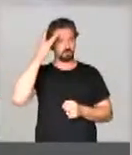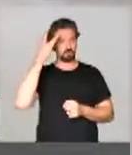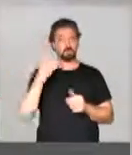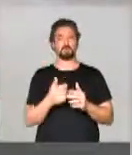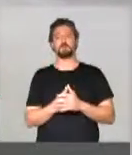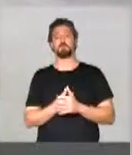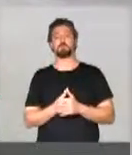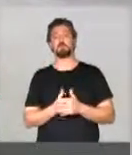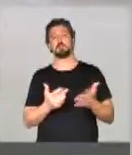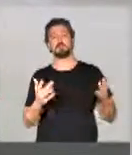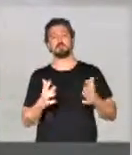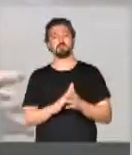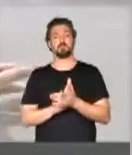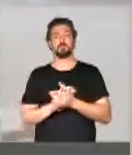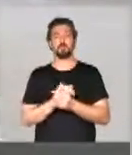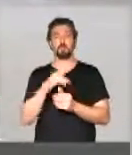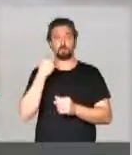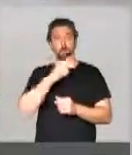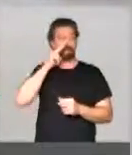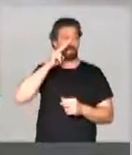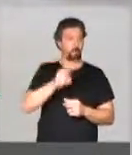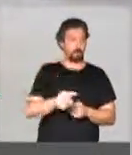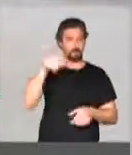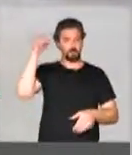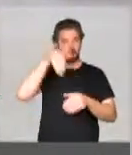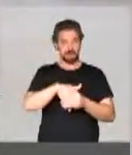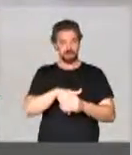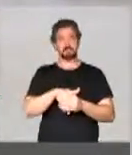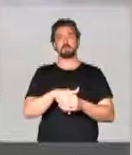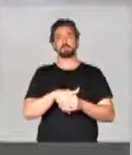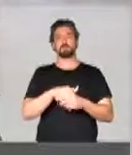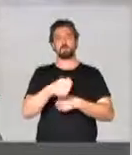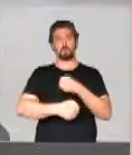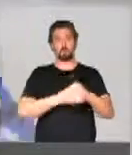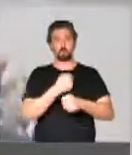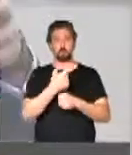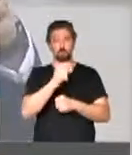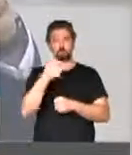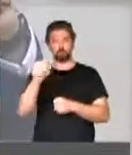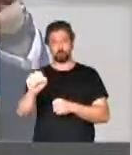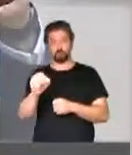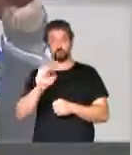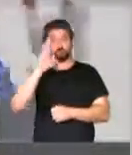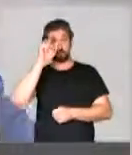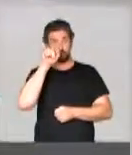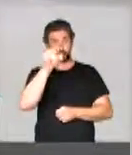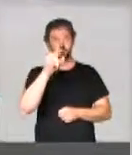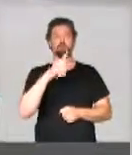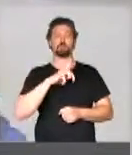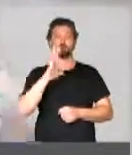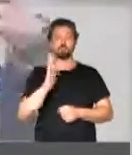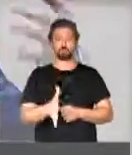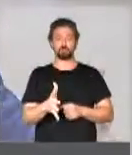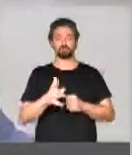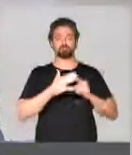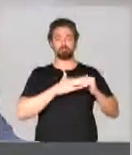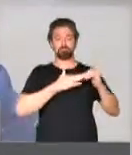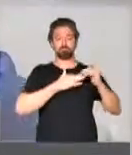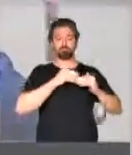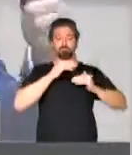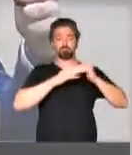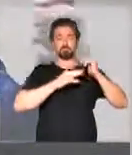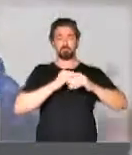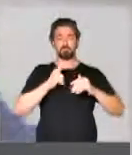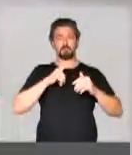onda que nós presenciamos na eleição desse ano. Vossa Excelência que já tem construído há muito